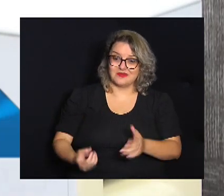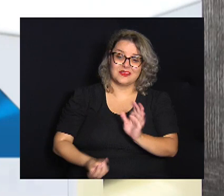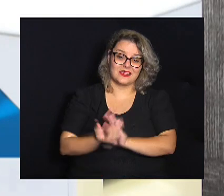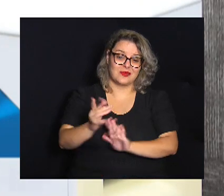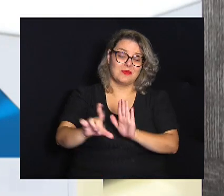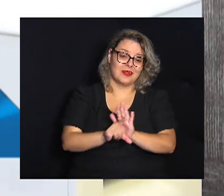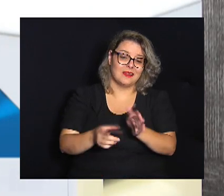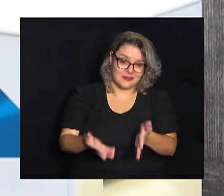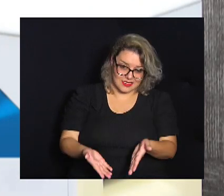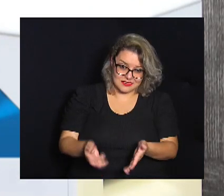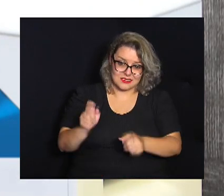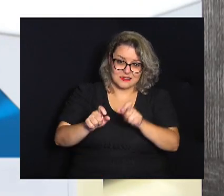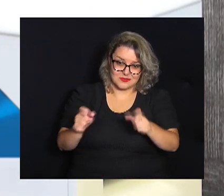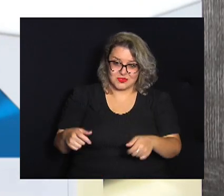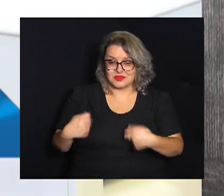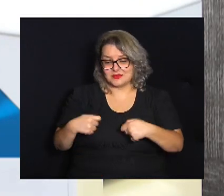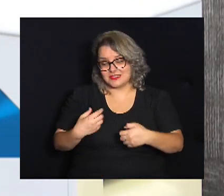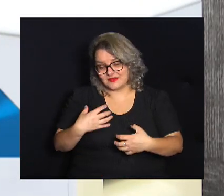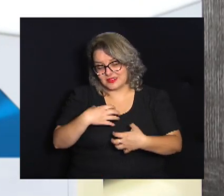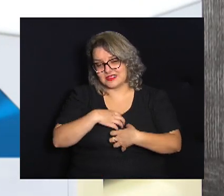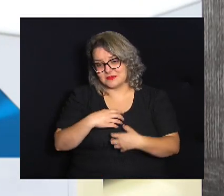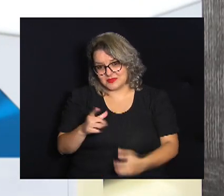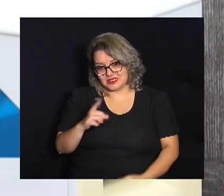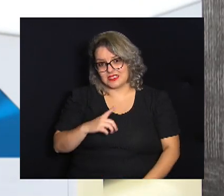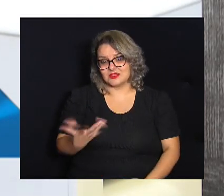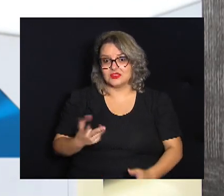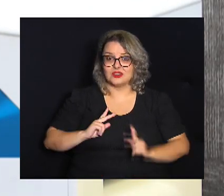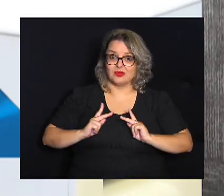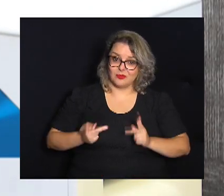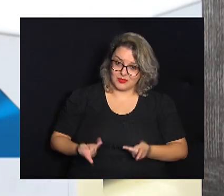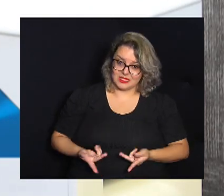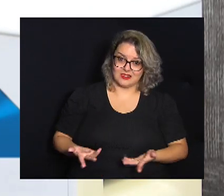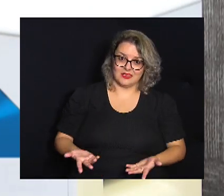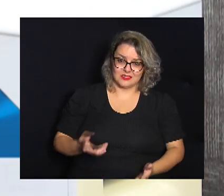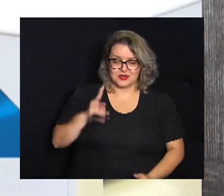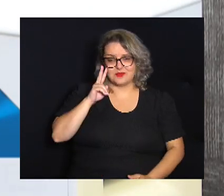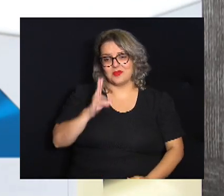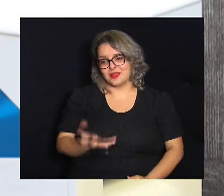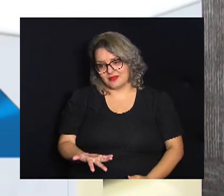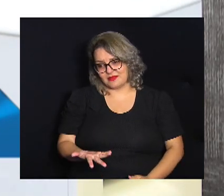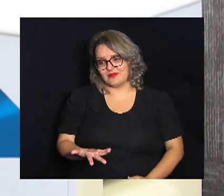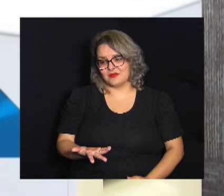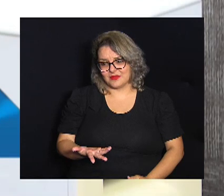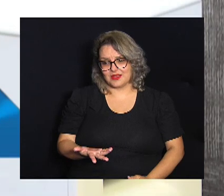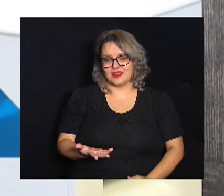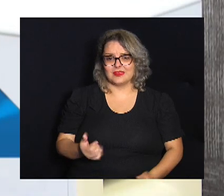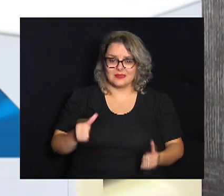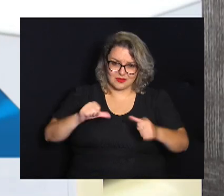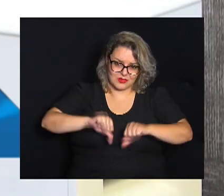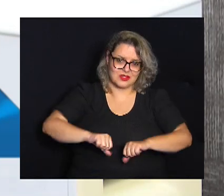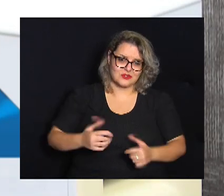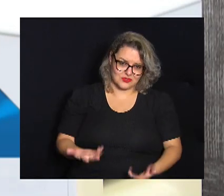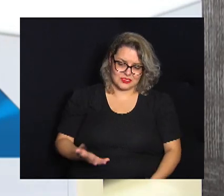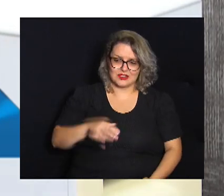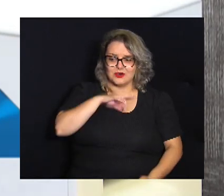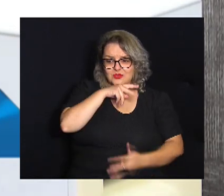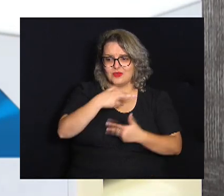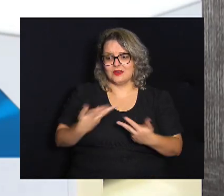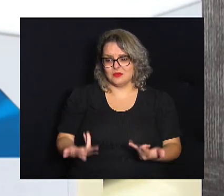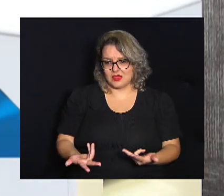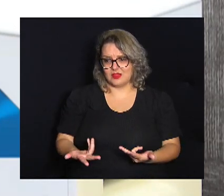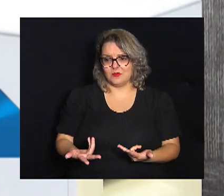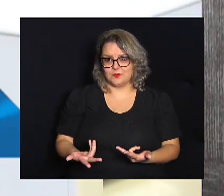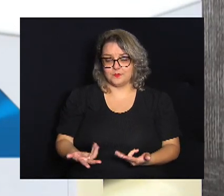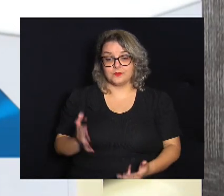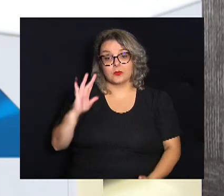pessoas deveriam ter a sensibilidade e a humanidade para ver, não querer para o animal aquilo que não quer para a gente, né? Então eu